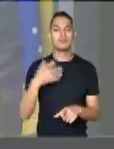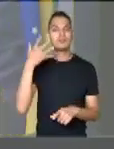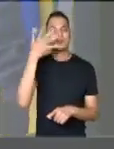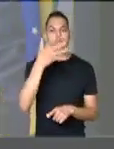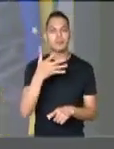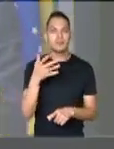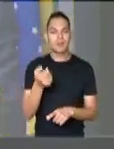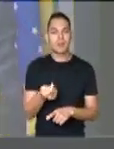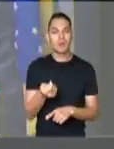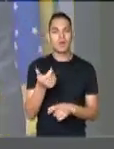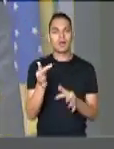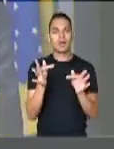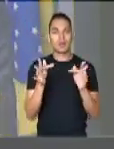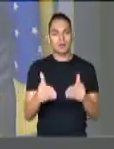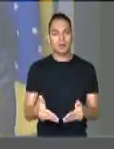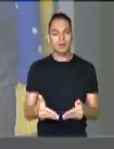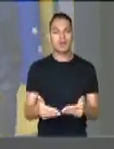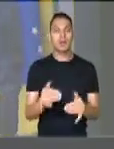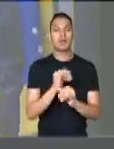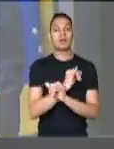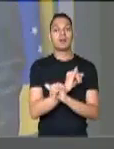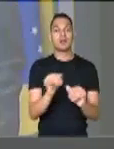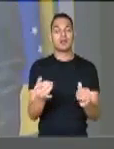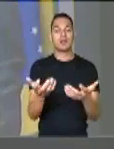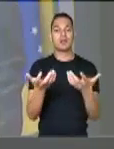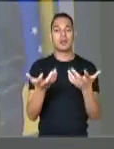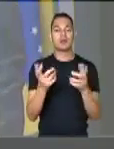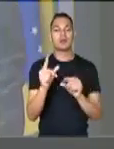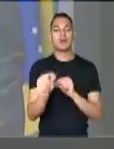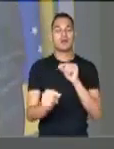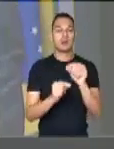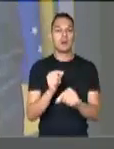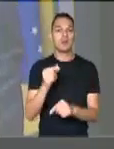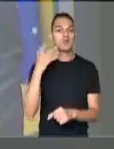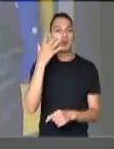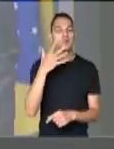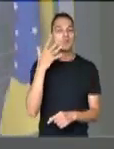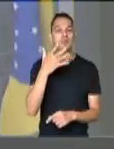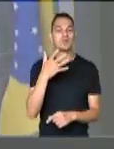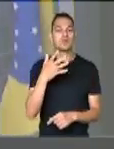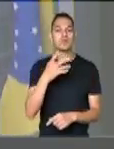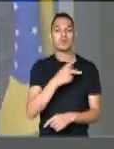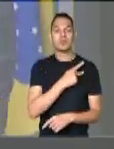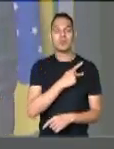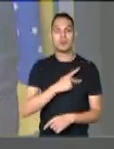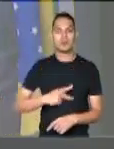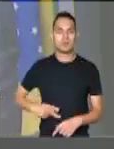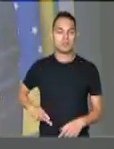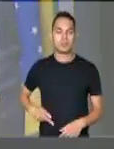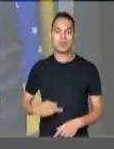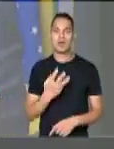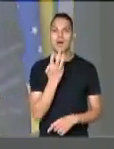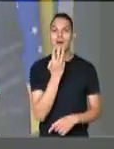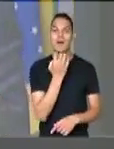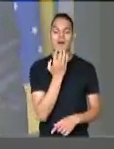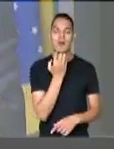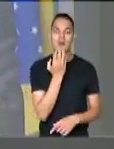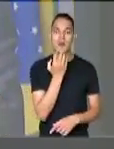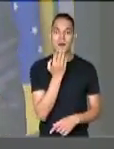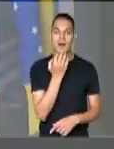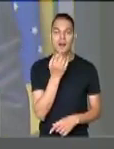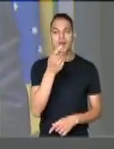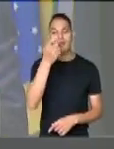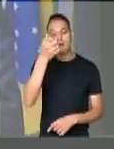final, dizer que agora há pouco no discurso do Rodrigo Maia, ele colocou que Feira de